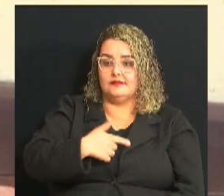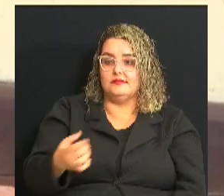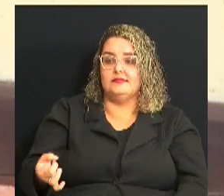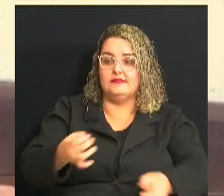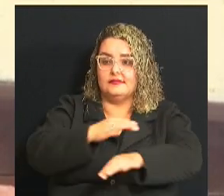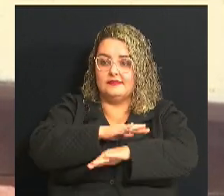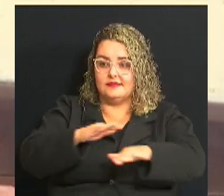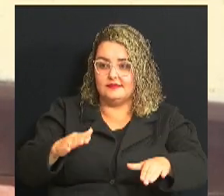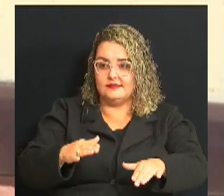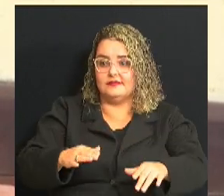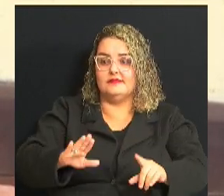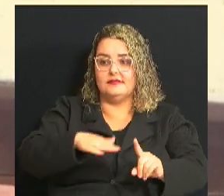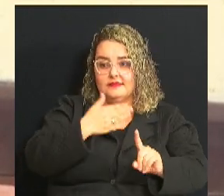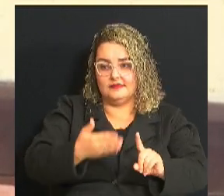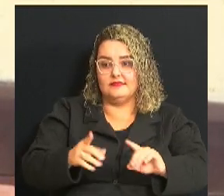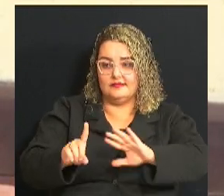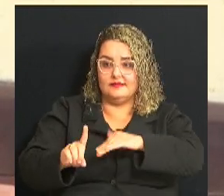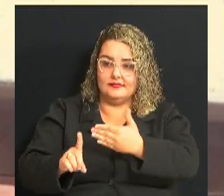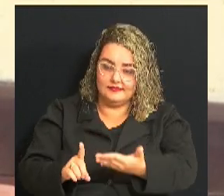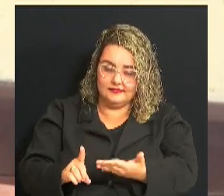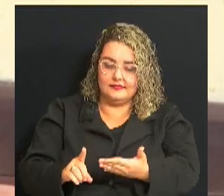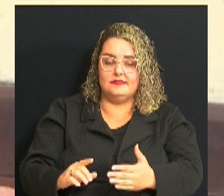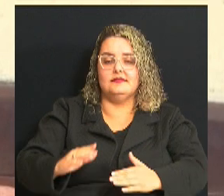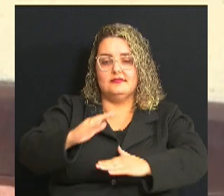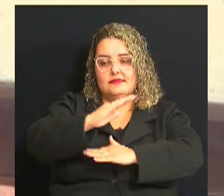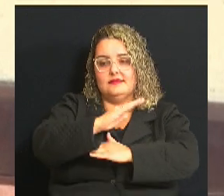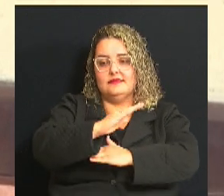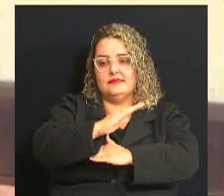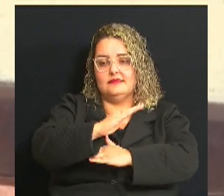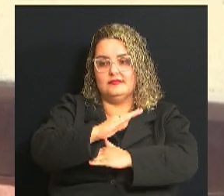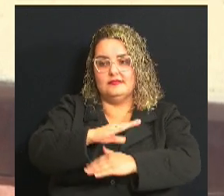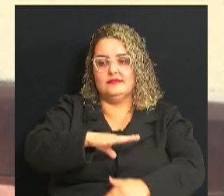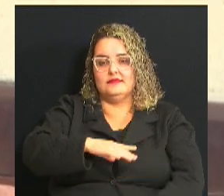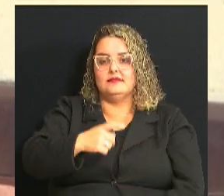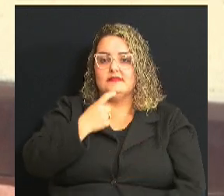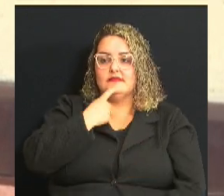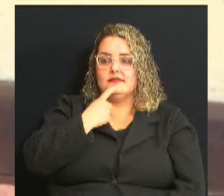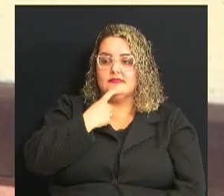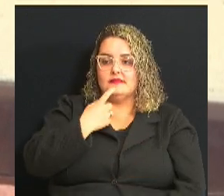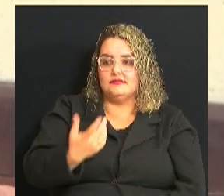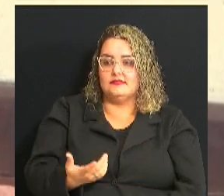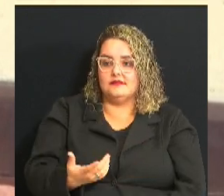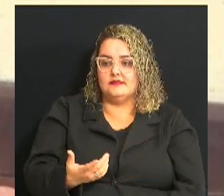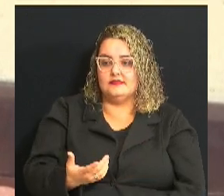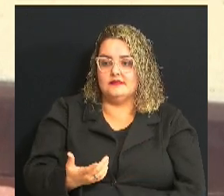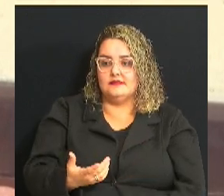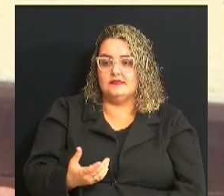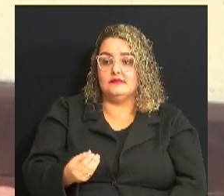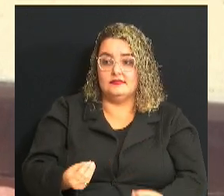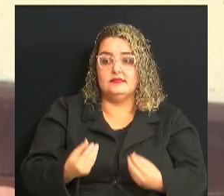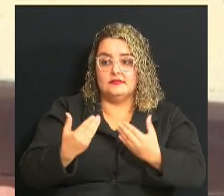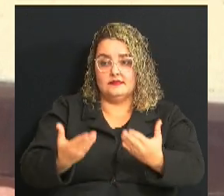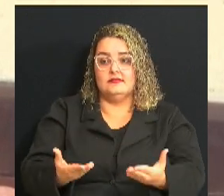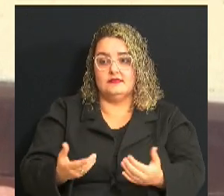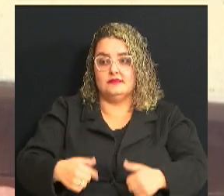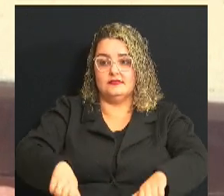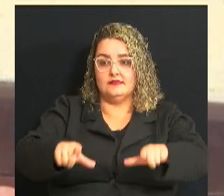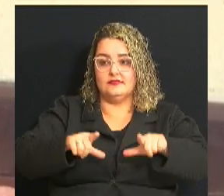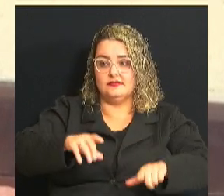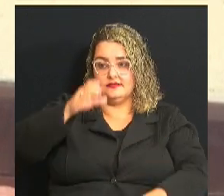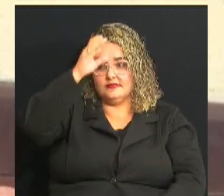aqui essa sessão solene da Câmara Municipal de Campinas, onde foram entregues o título de